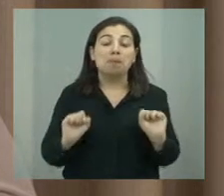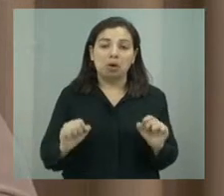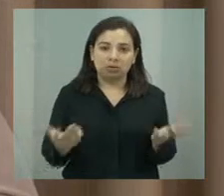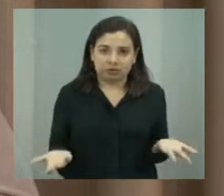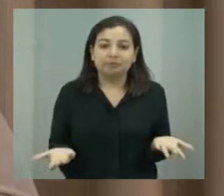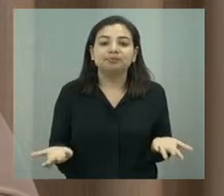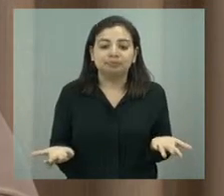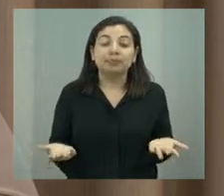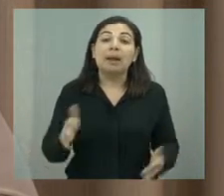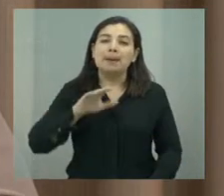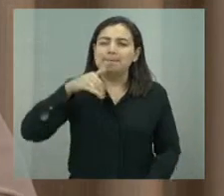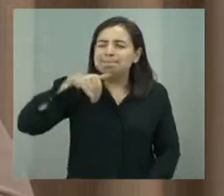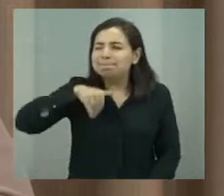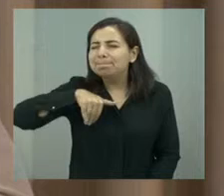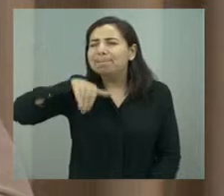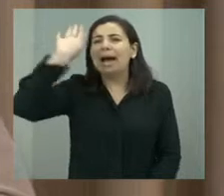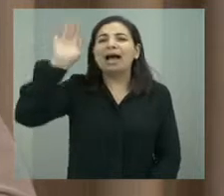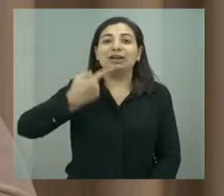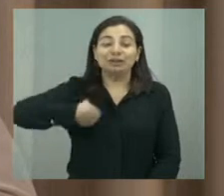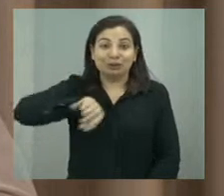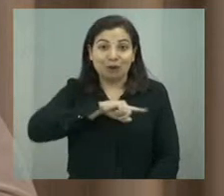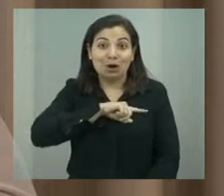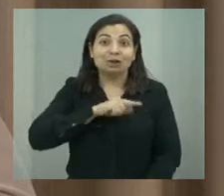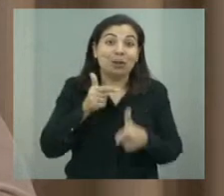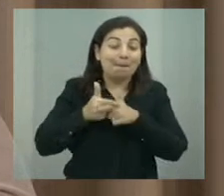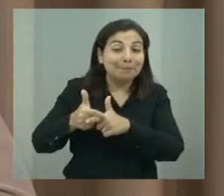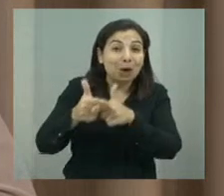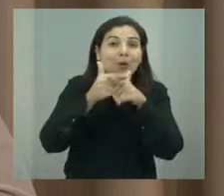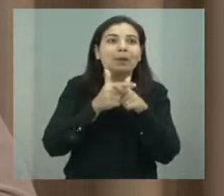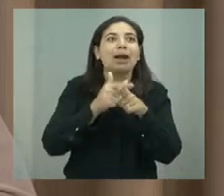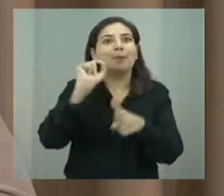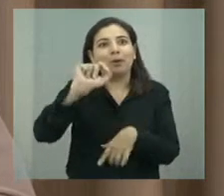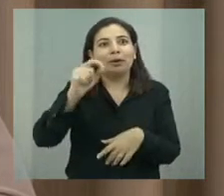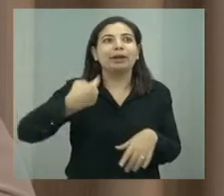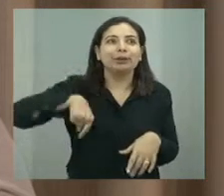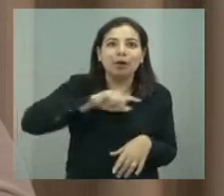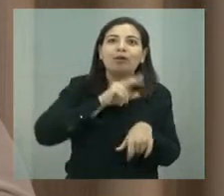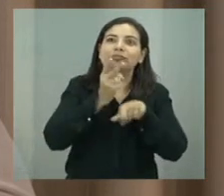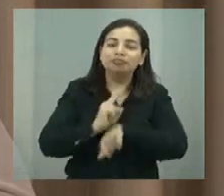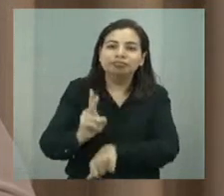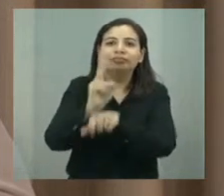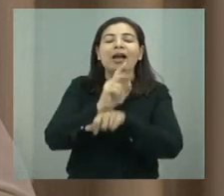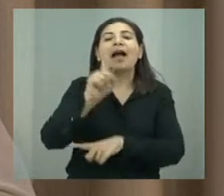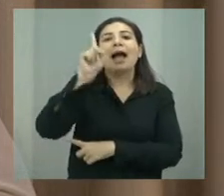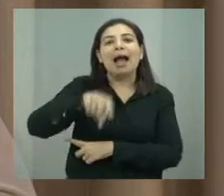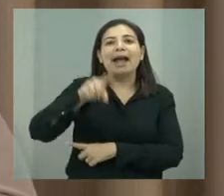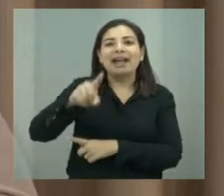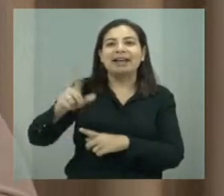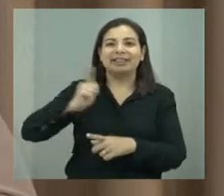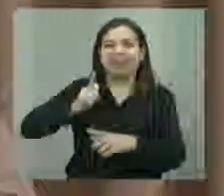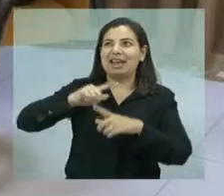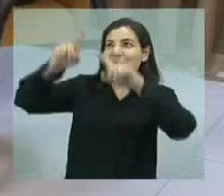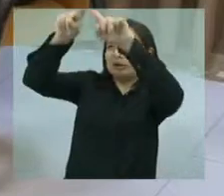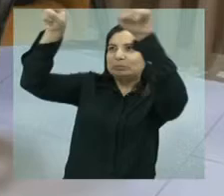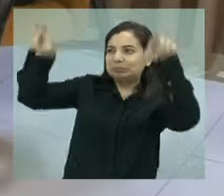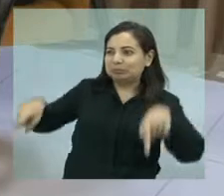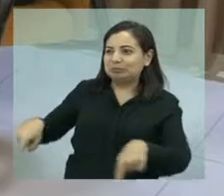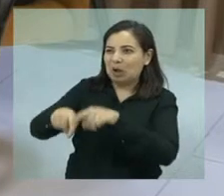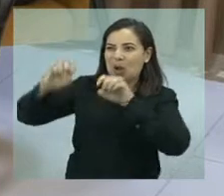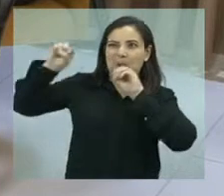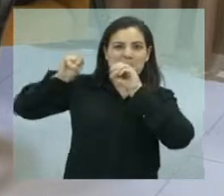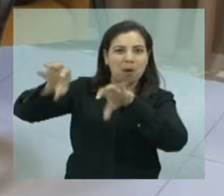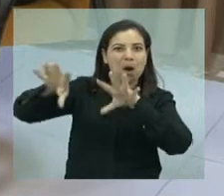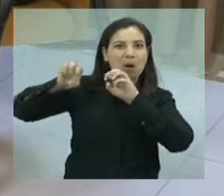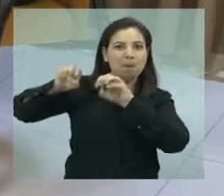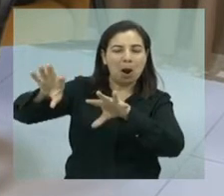de som, né? Então, 90% das apreensões que a gente realiza lá são de paredões de som. E é porque vale ressaltar